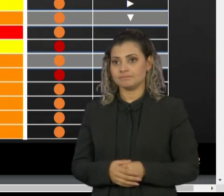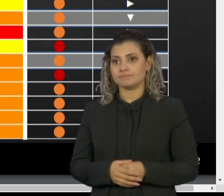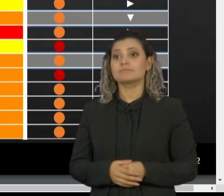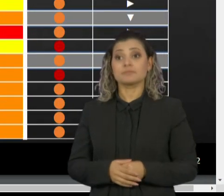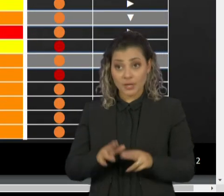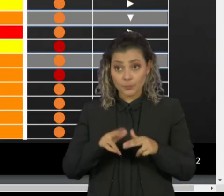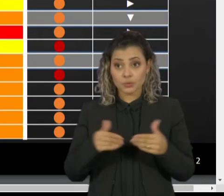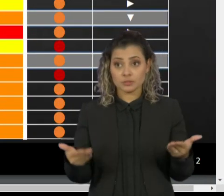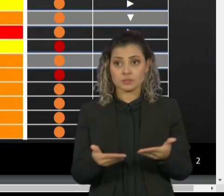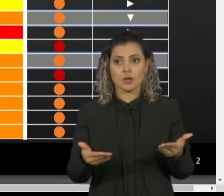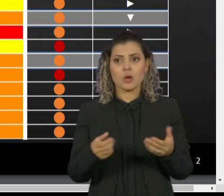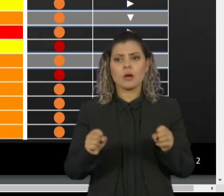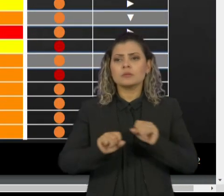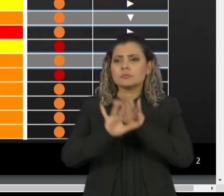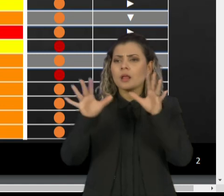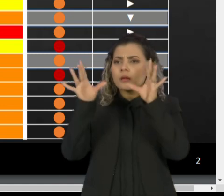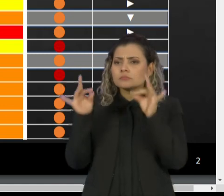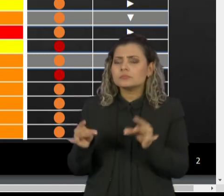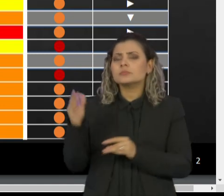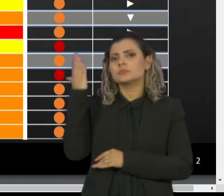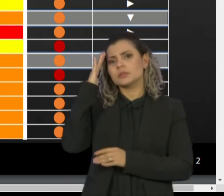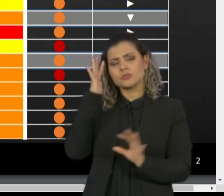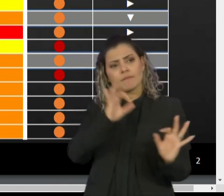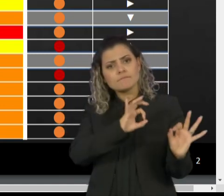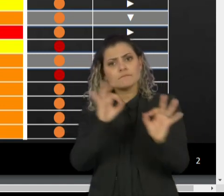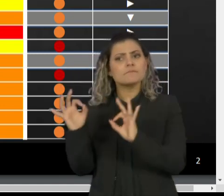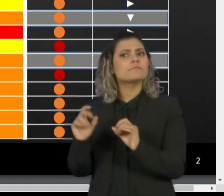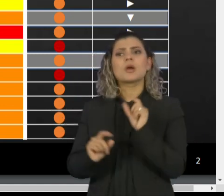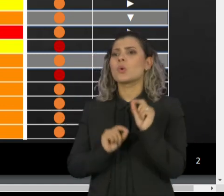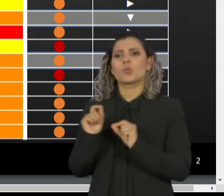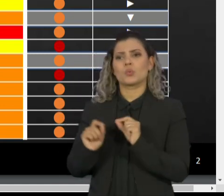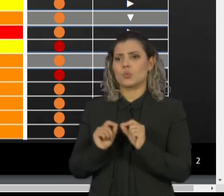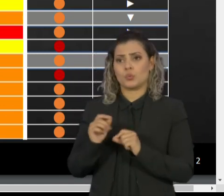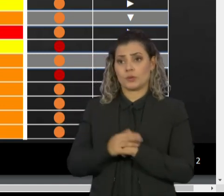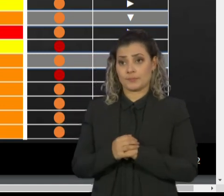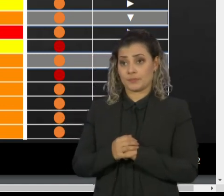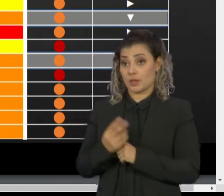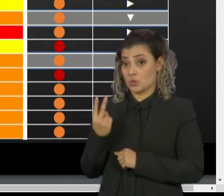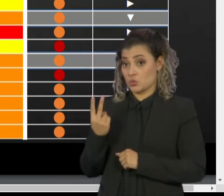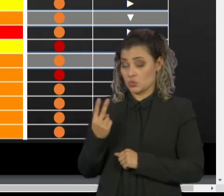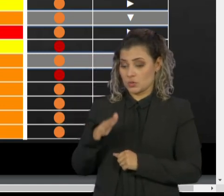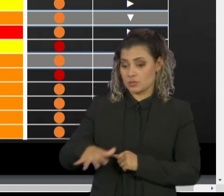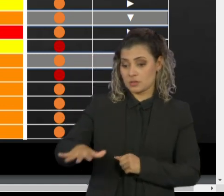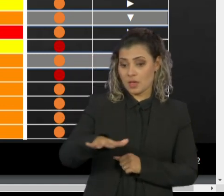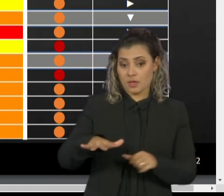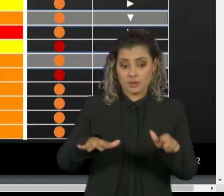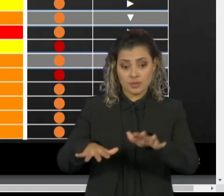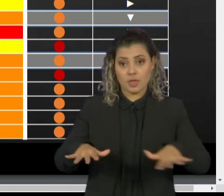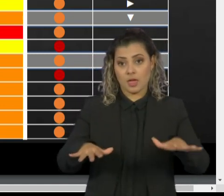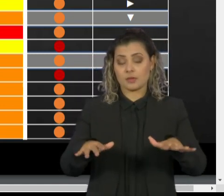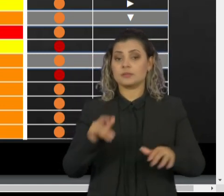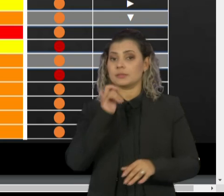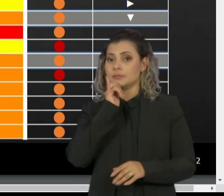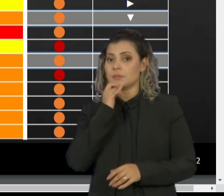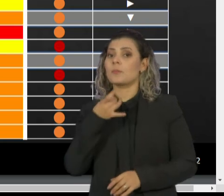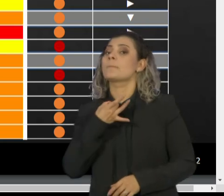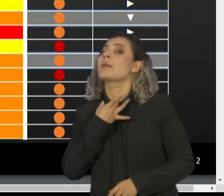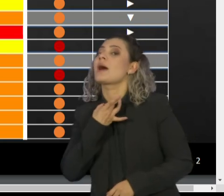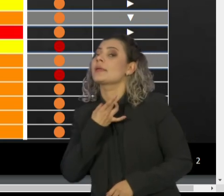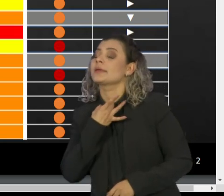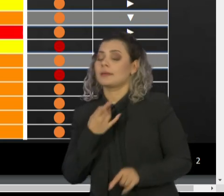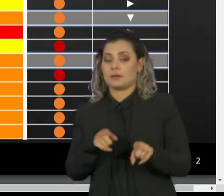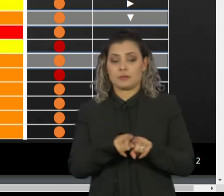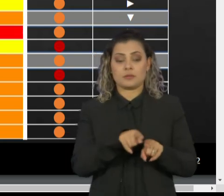o que fica claro que nós estamos observando é que 2 regiões, a região de Marília e a região